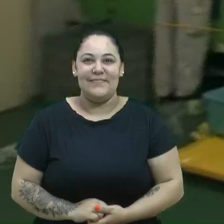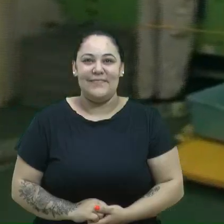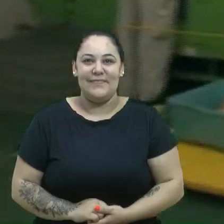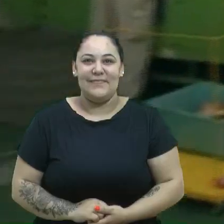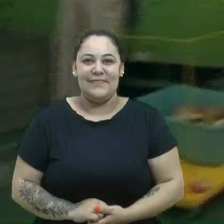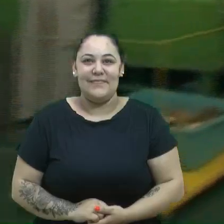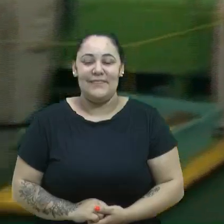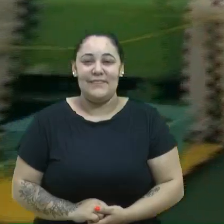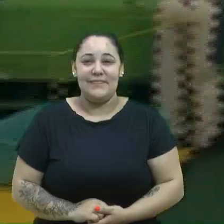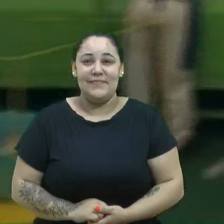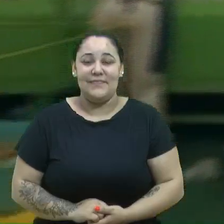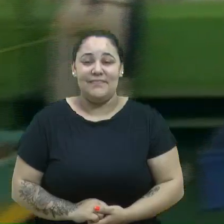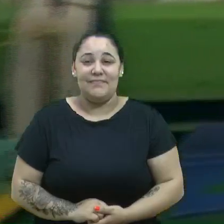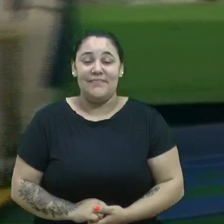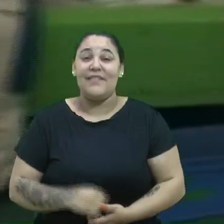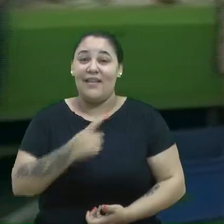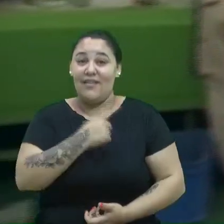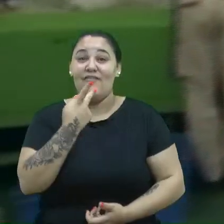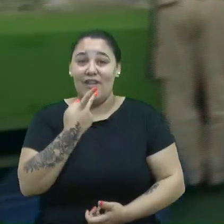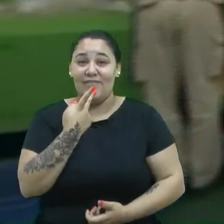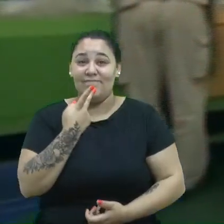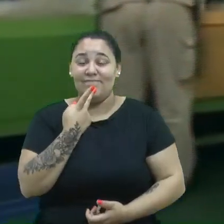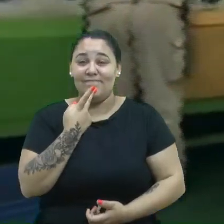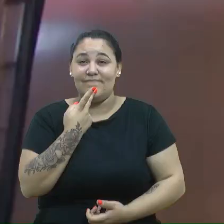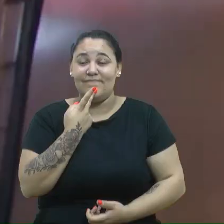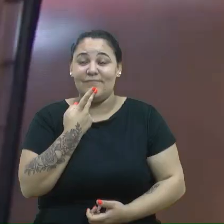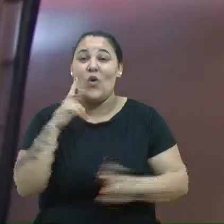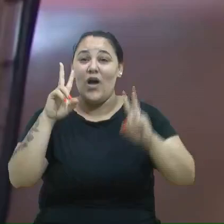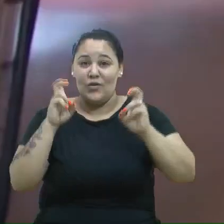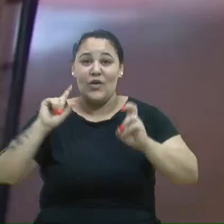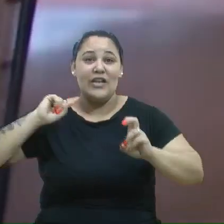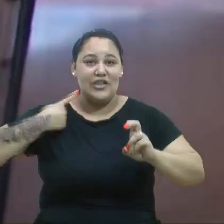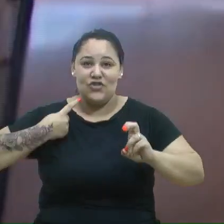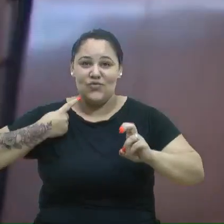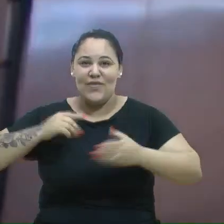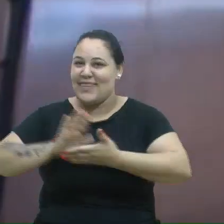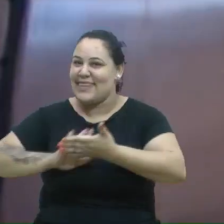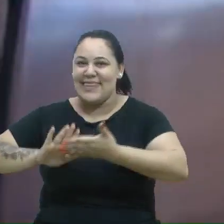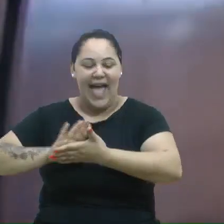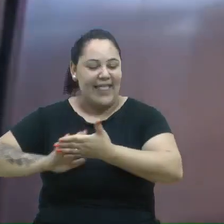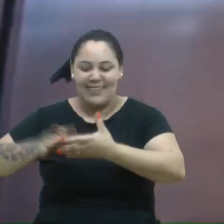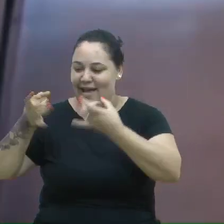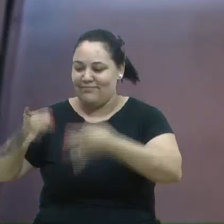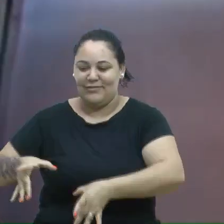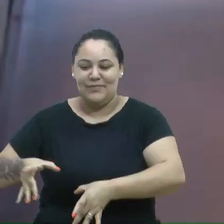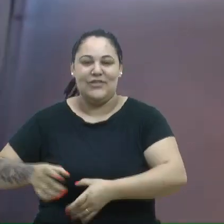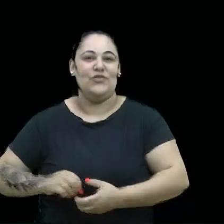O japonês aprende que quando se trata de lixo, nada pode ser desperdiçado.